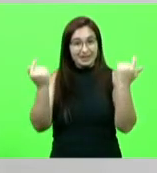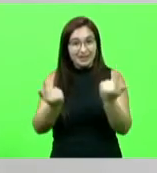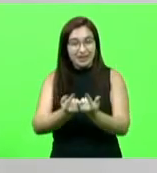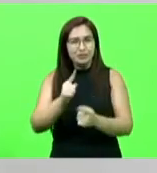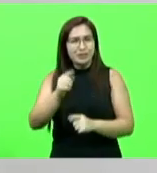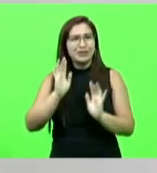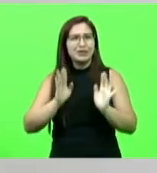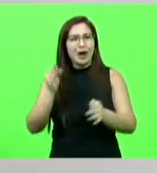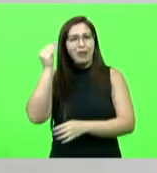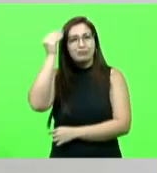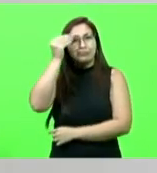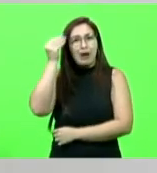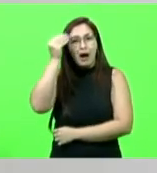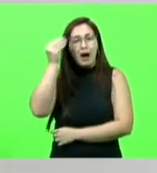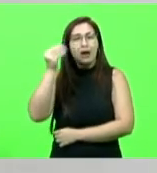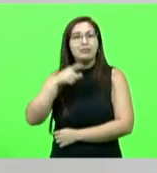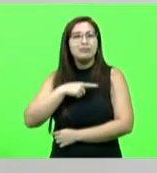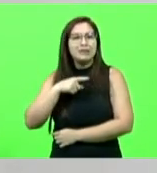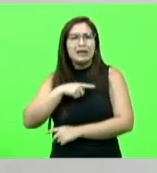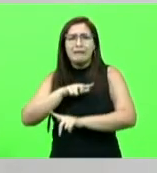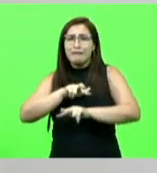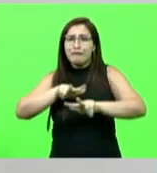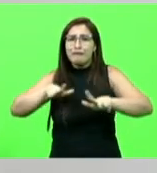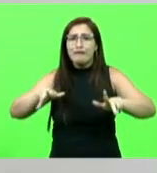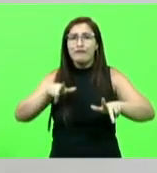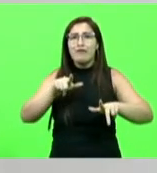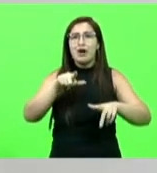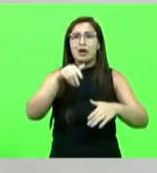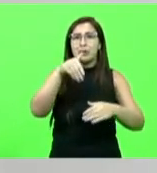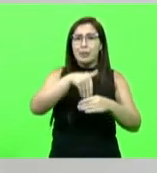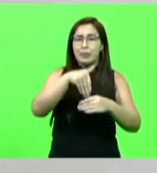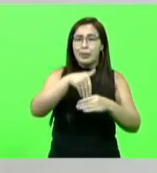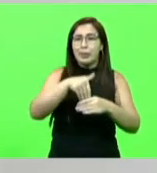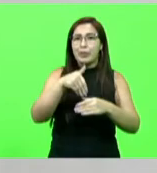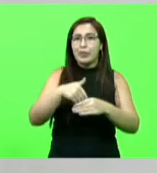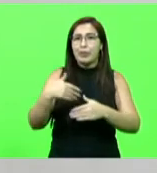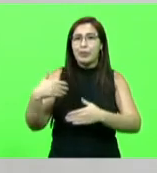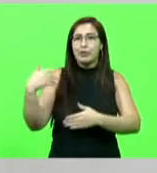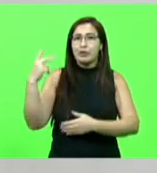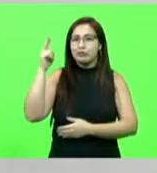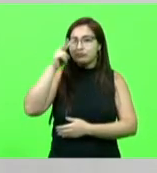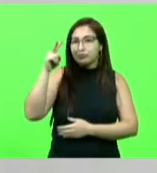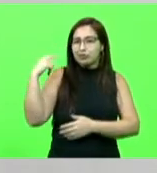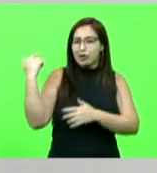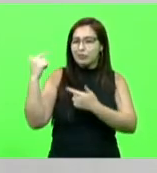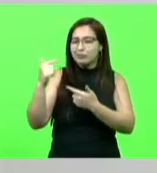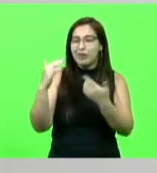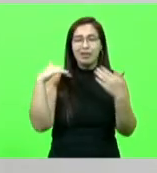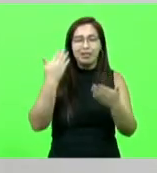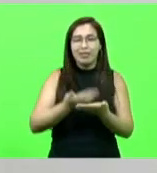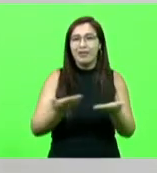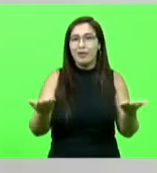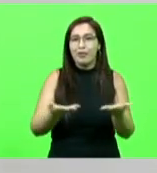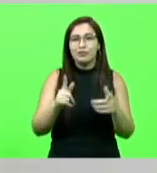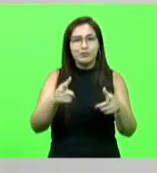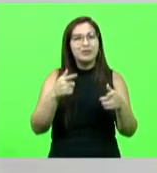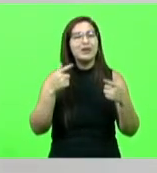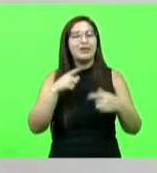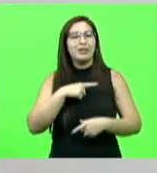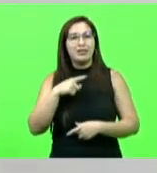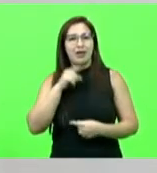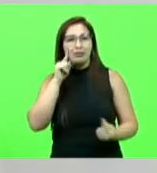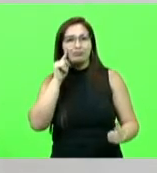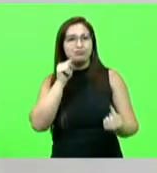experiência de tantos mandatos, de caminhada, recebe essa missão, ao qual nós fazemos parte da